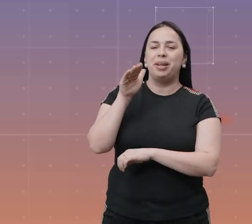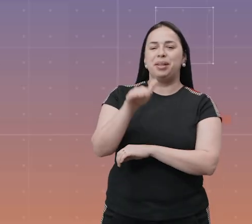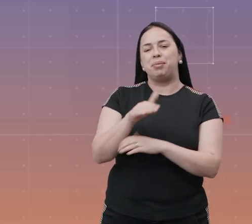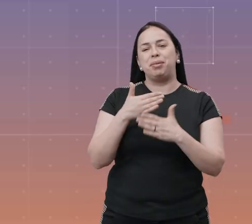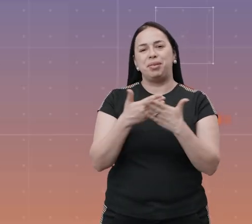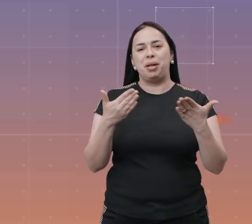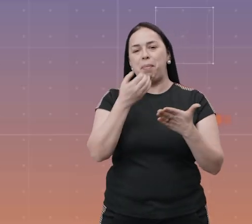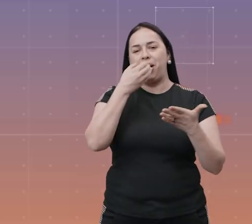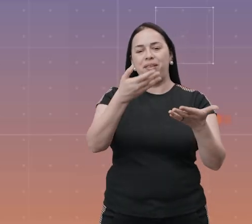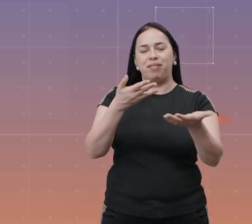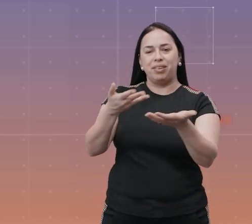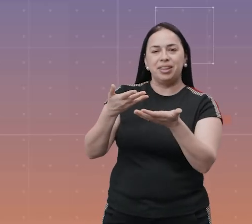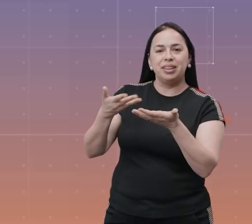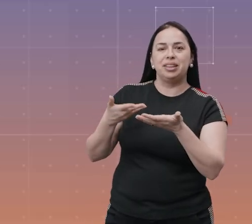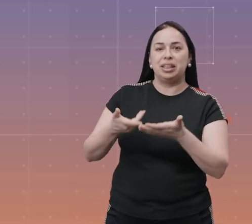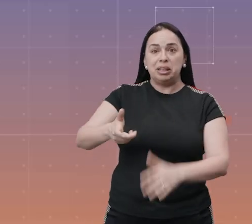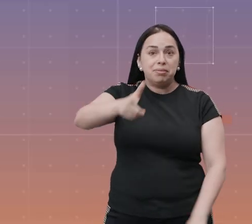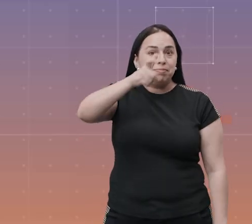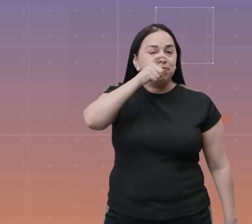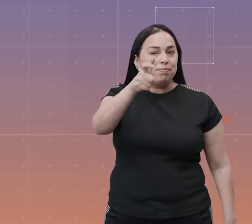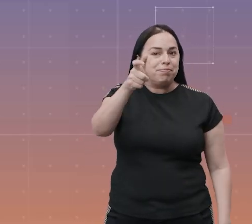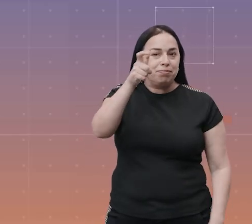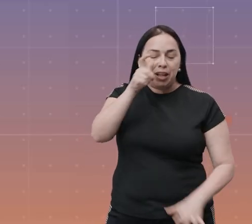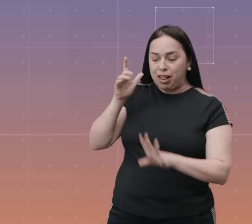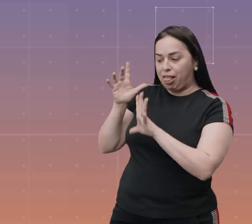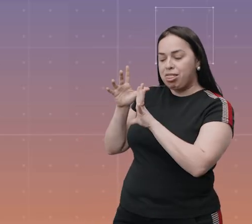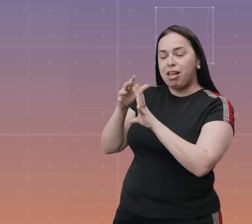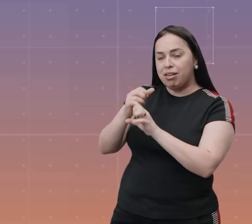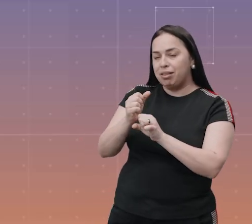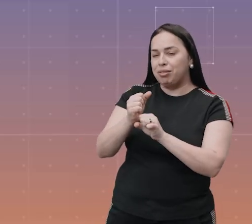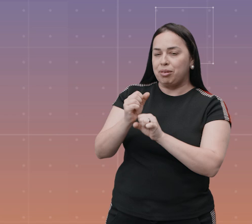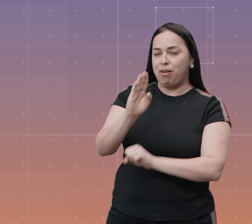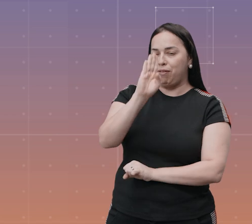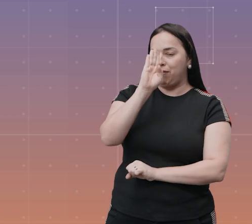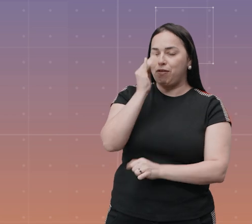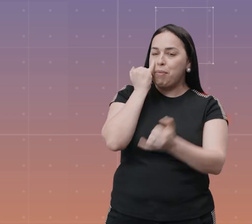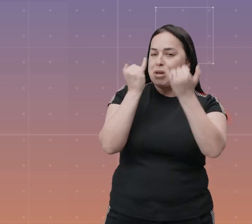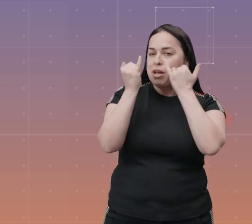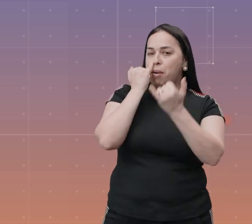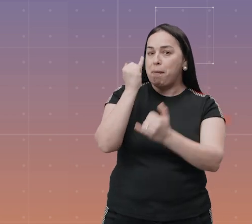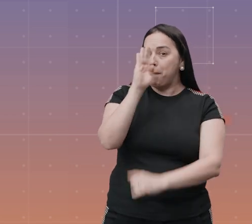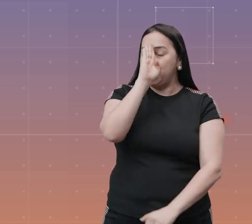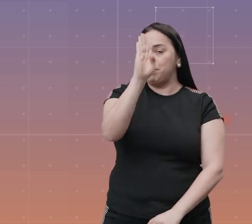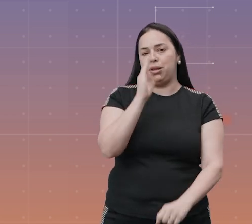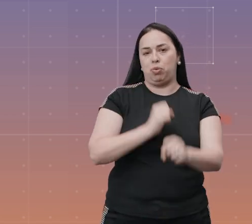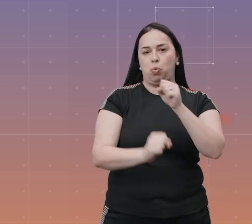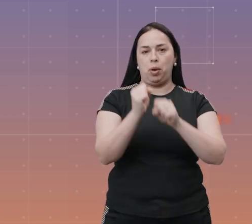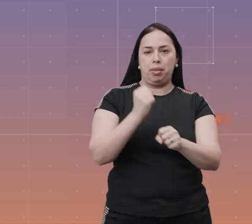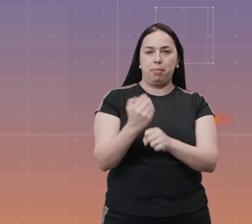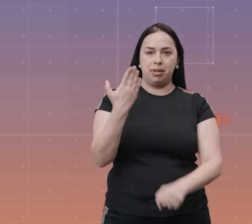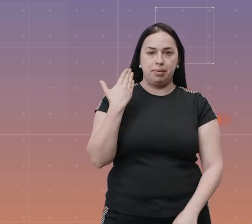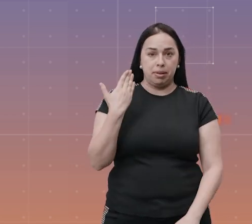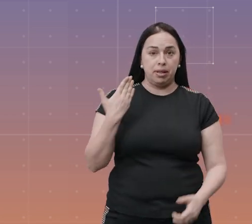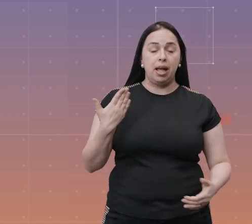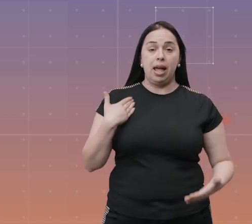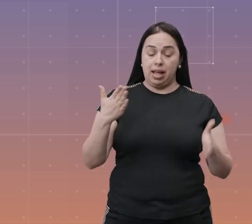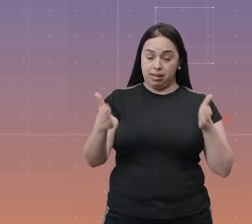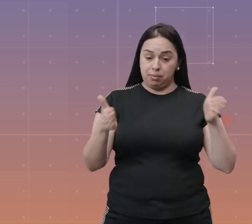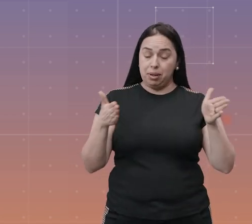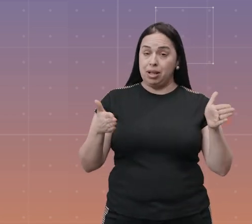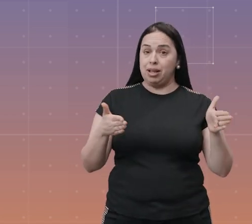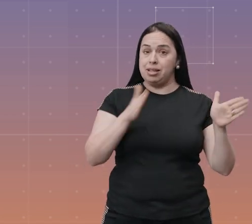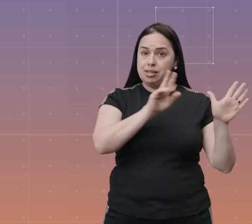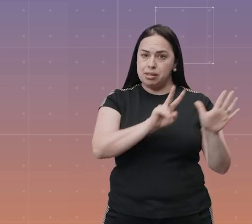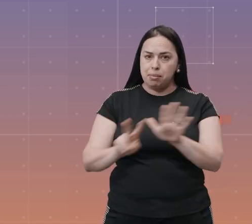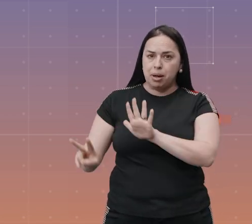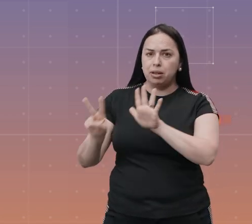Ótima tarde para você, bem-vindo à retrospectiva com as principais notícias de 2024. Durante essa semana, exibimos